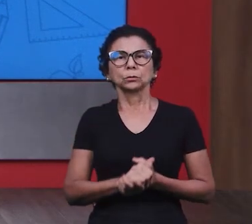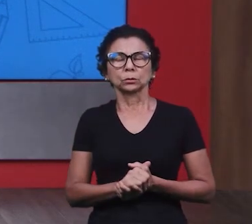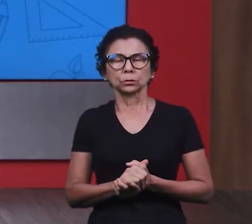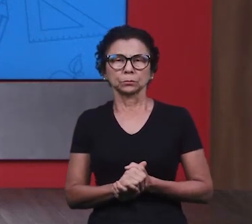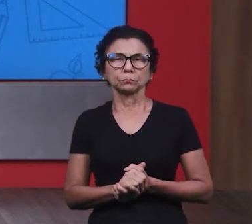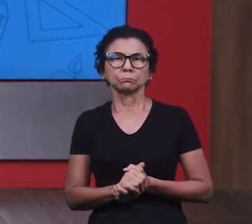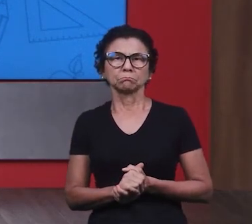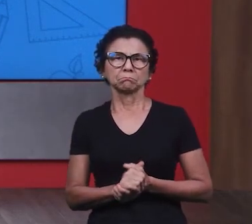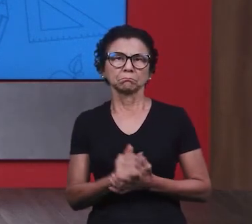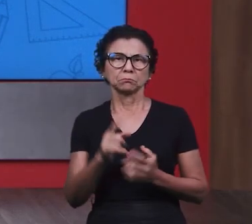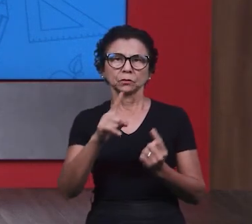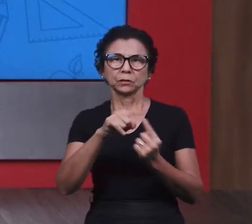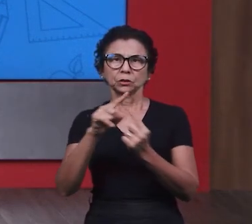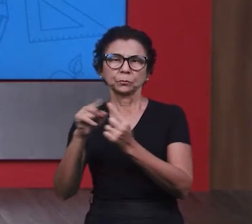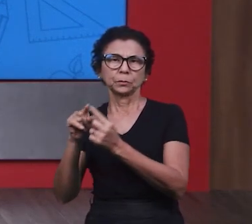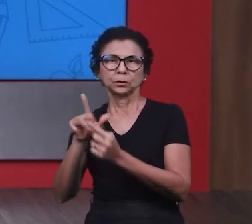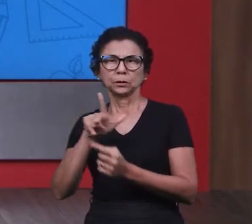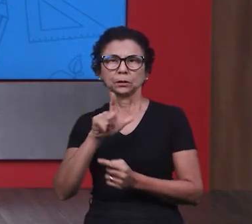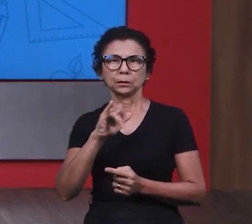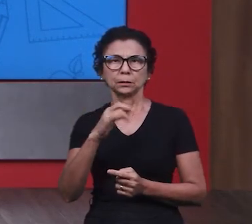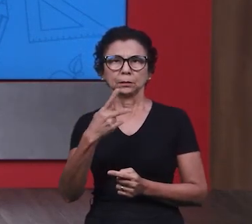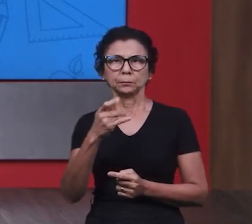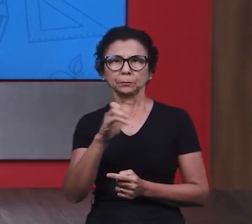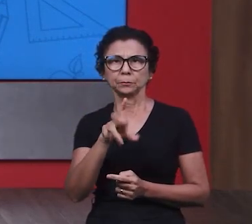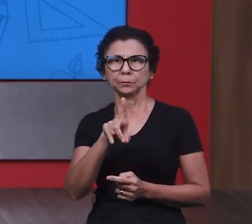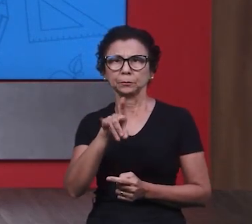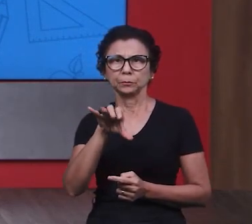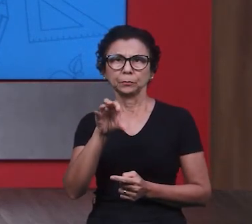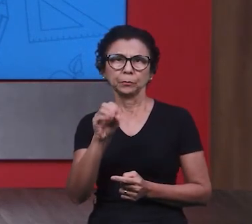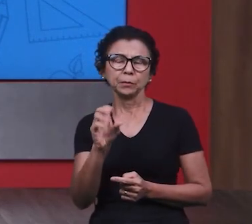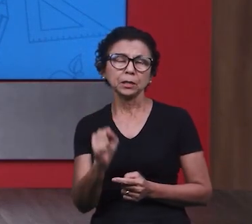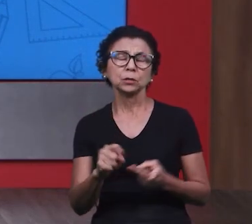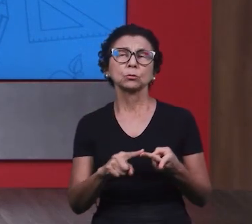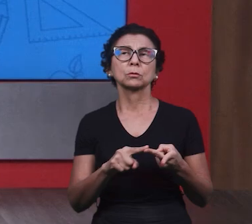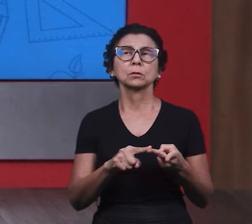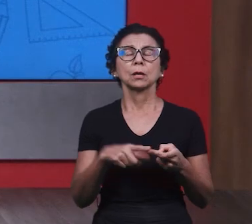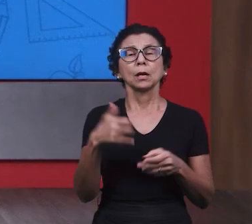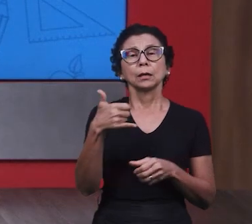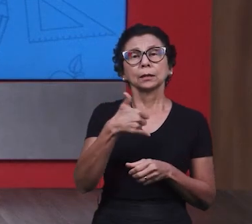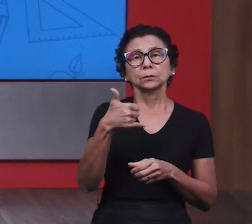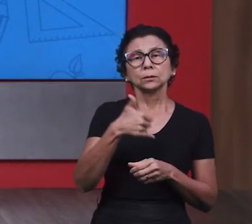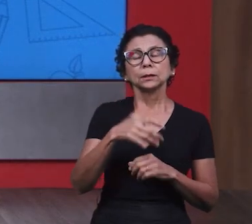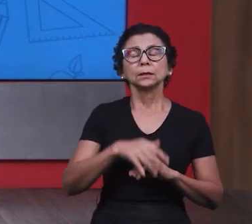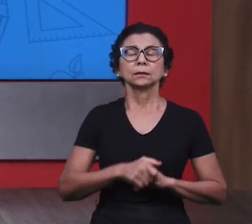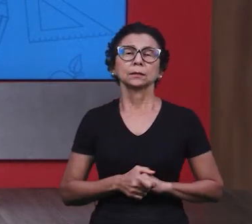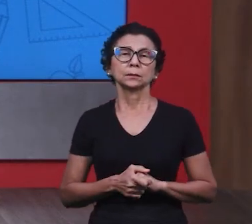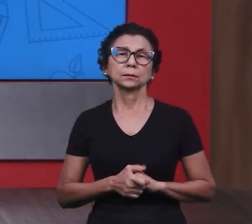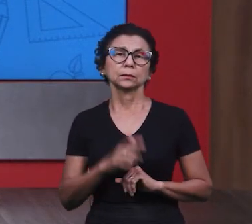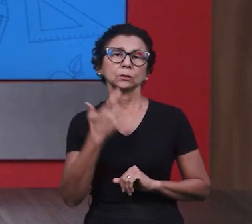gorduras, lipídios, gasolina, querosene,